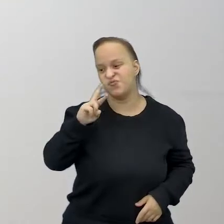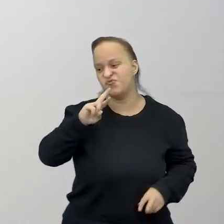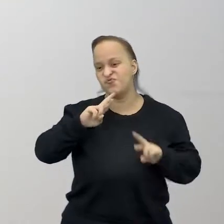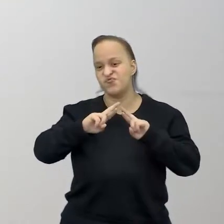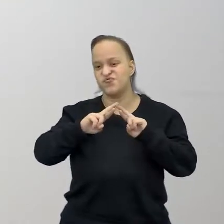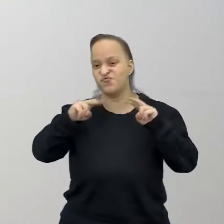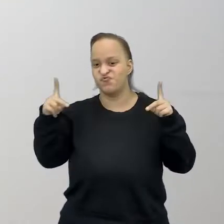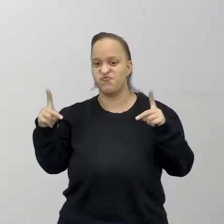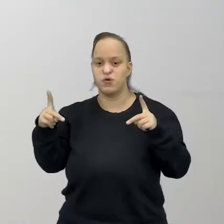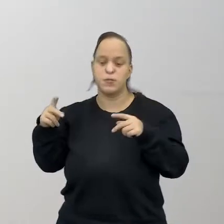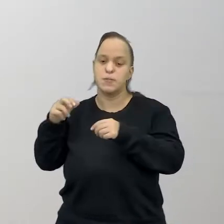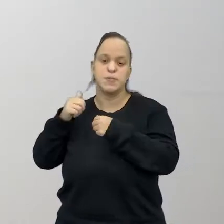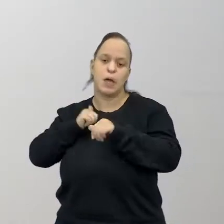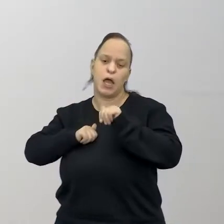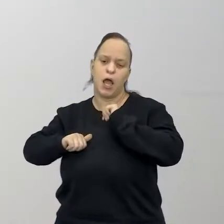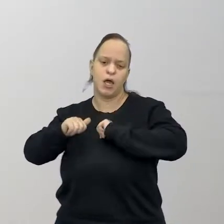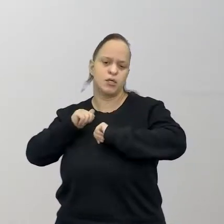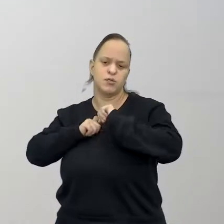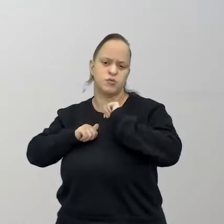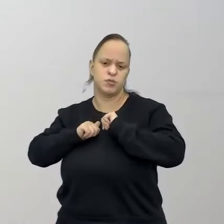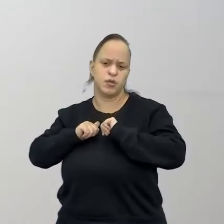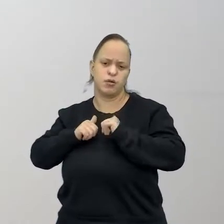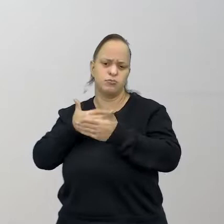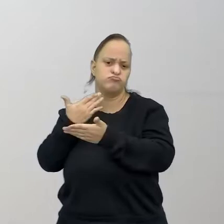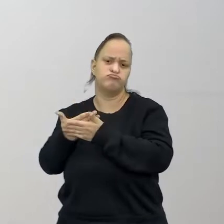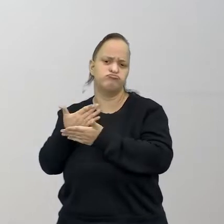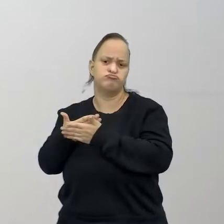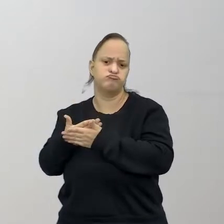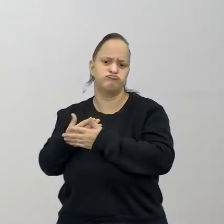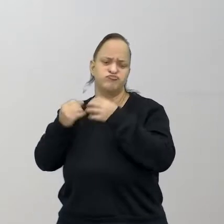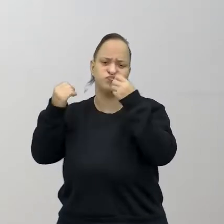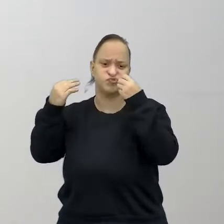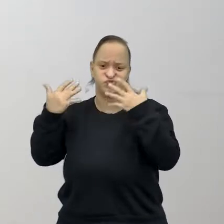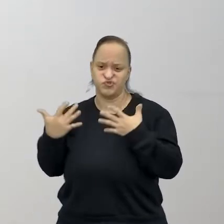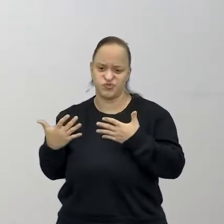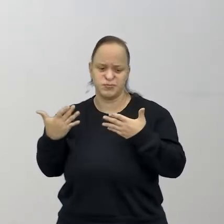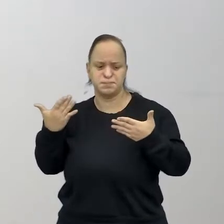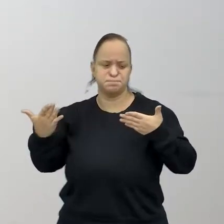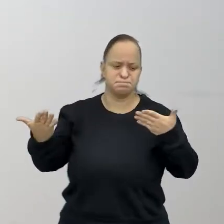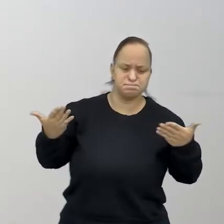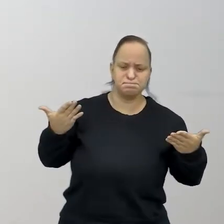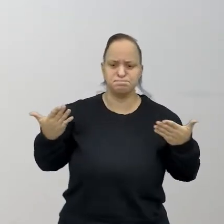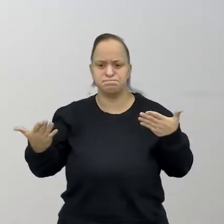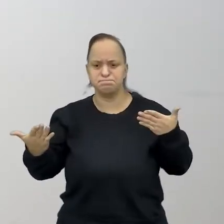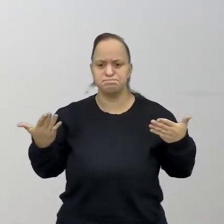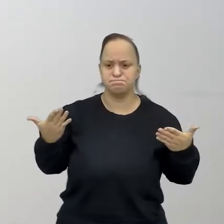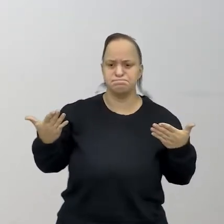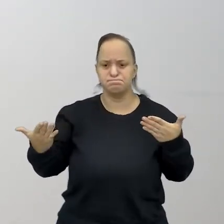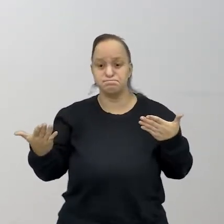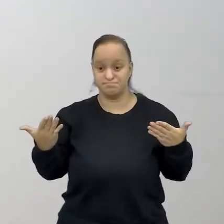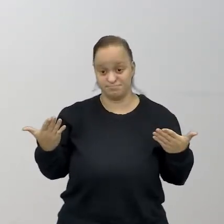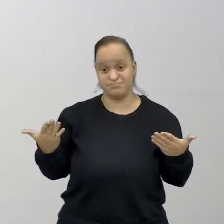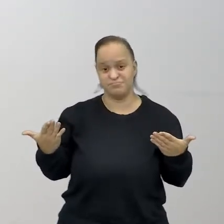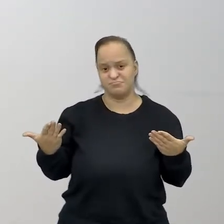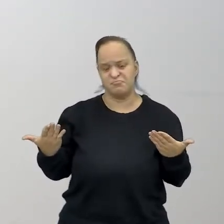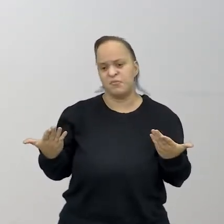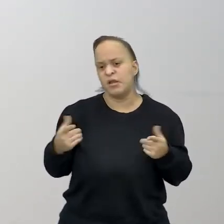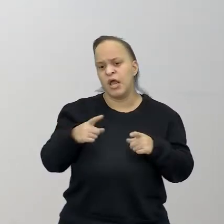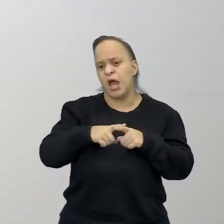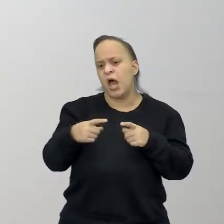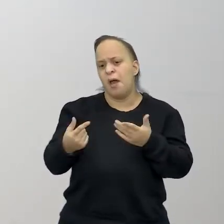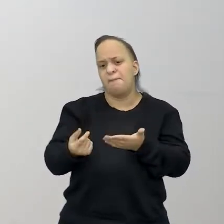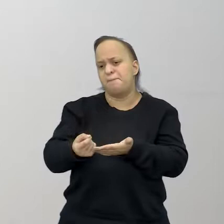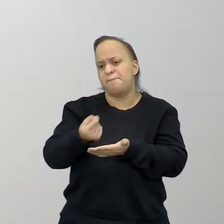tá? Então é muito importante a gente saber essa dosagem. Porque talvez você olhe aqui e fale assim, mas eu já tomei